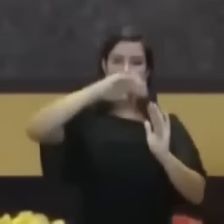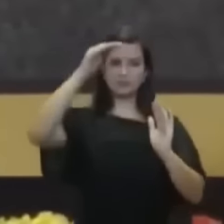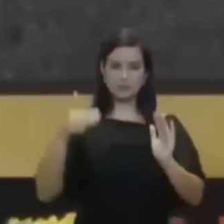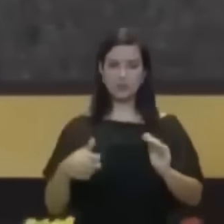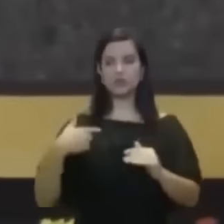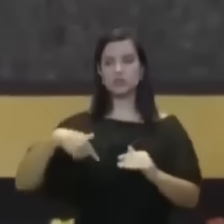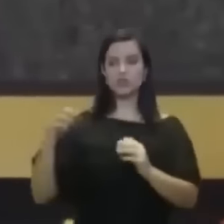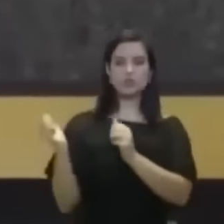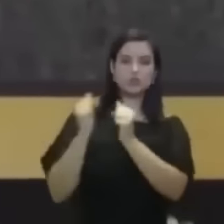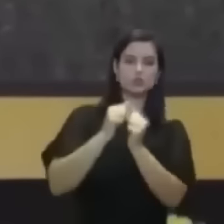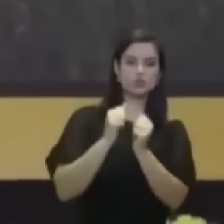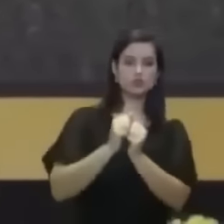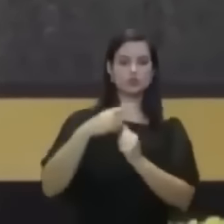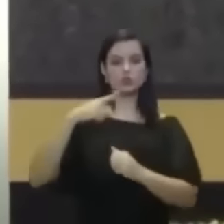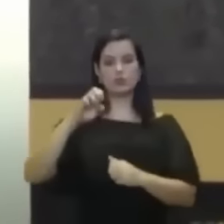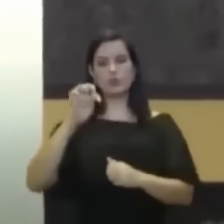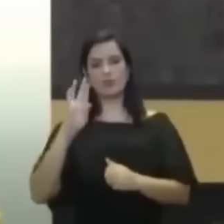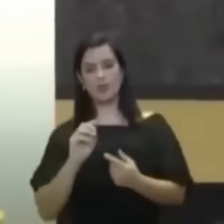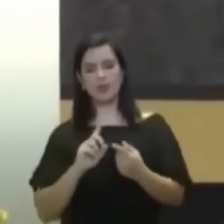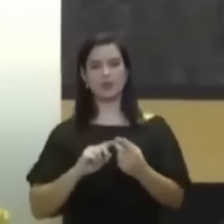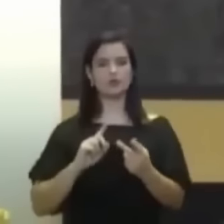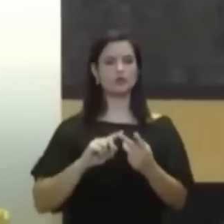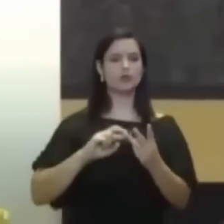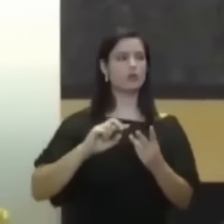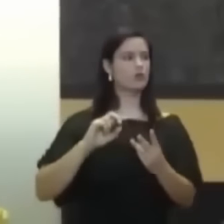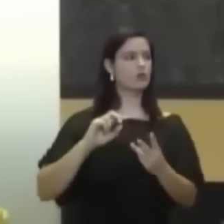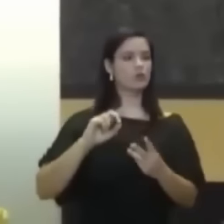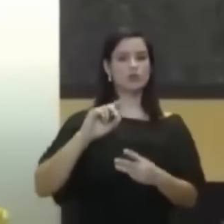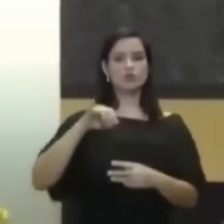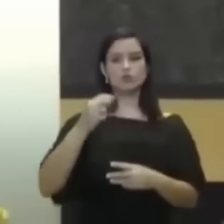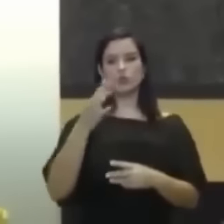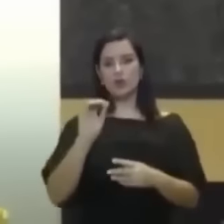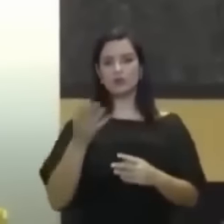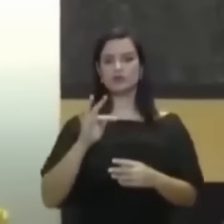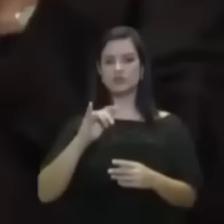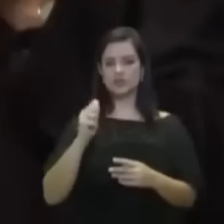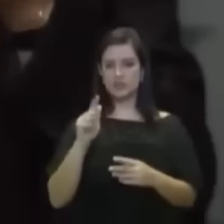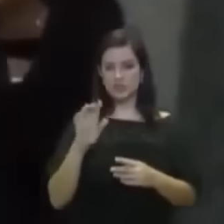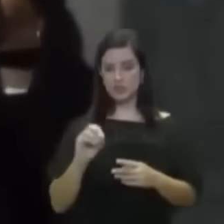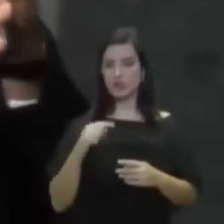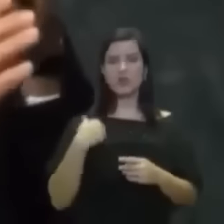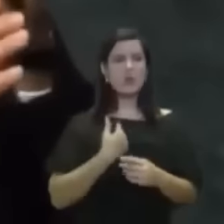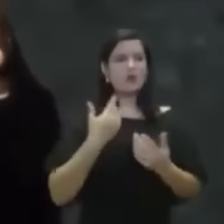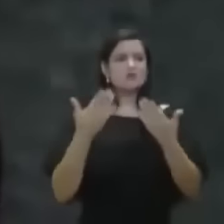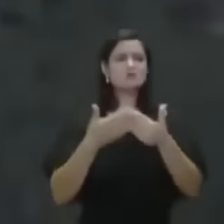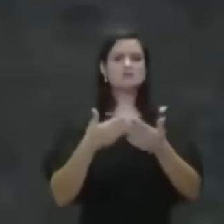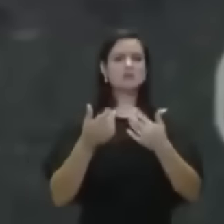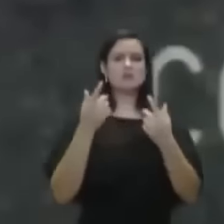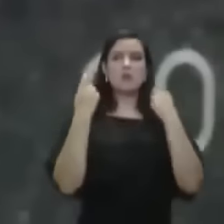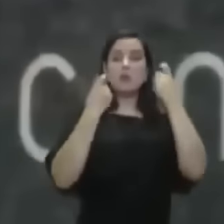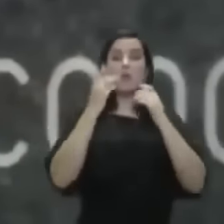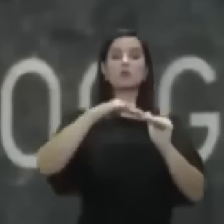tradição que esse monte é o Monte Tabor, outros pensam que é o Monte Hermon, para nós não importa, porque nós não fazemos peregrinações a lugares